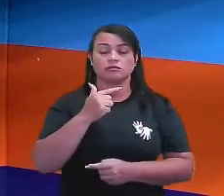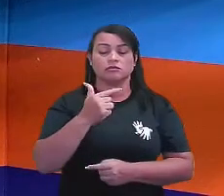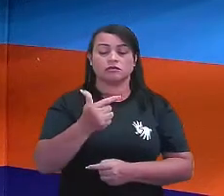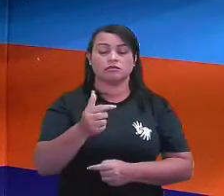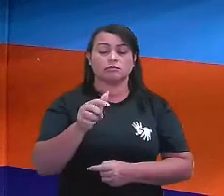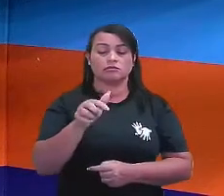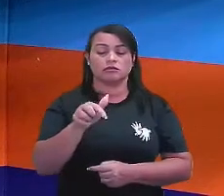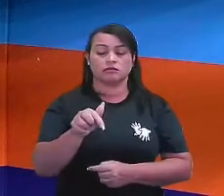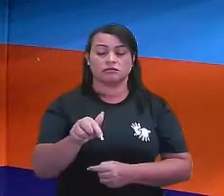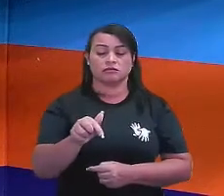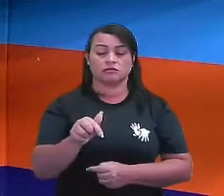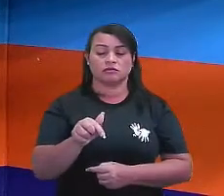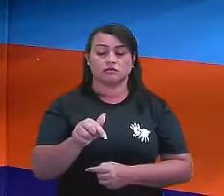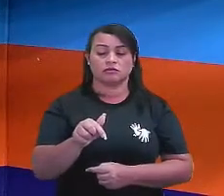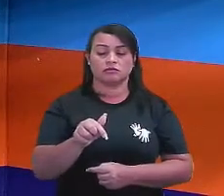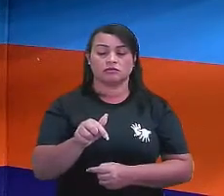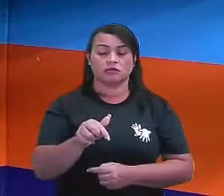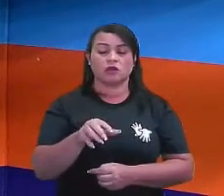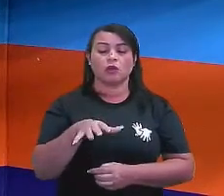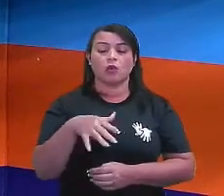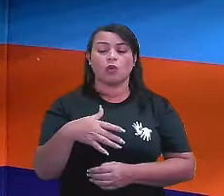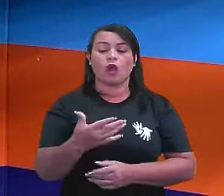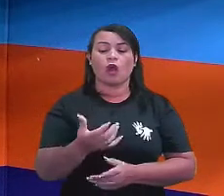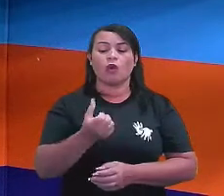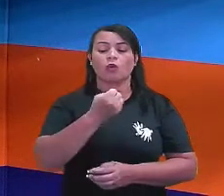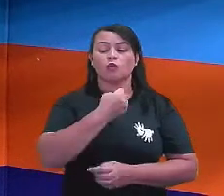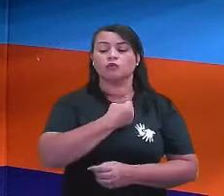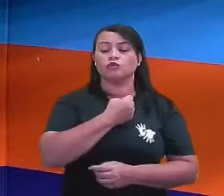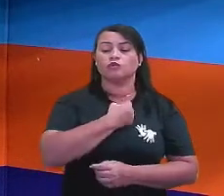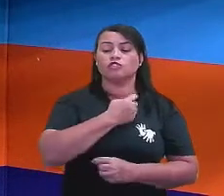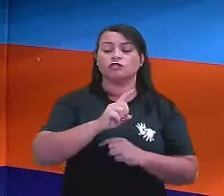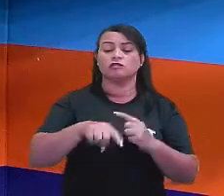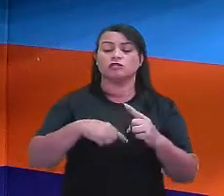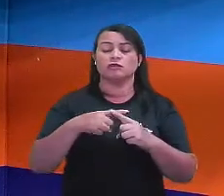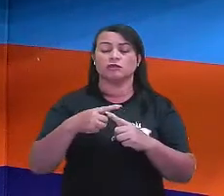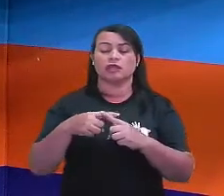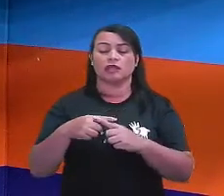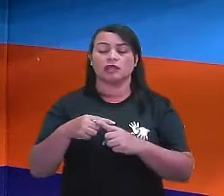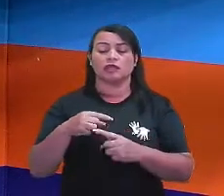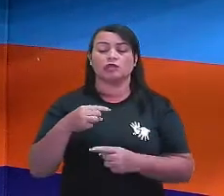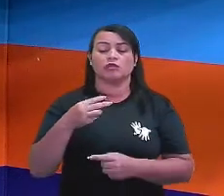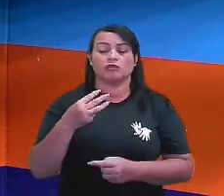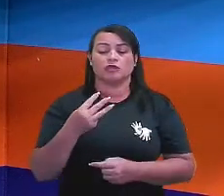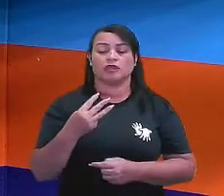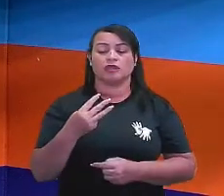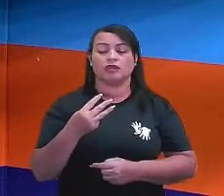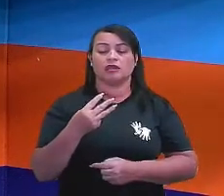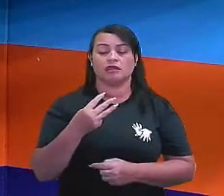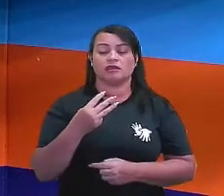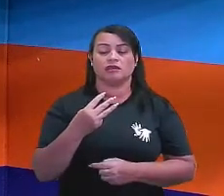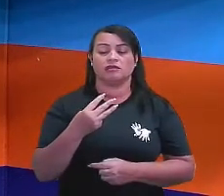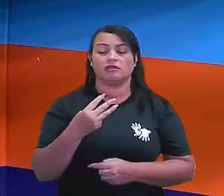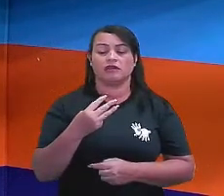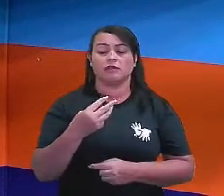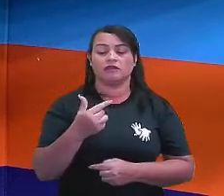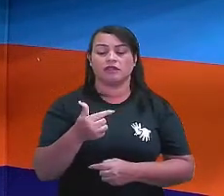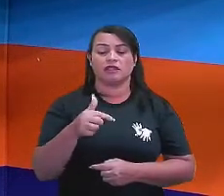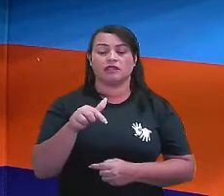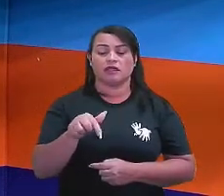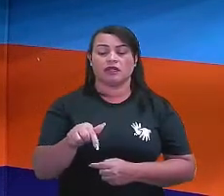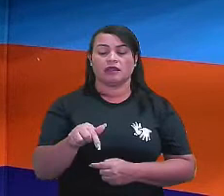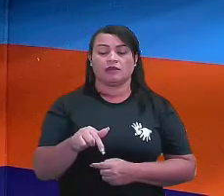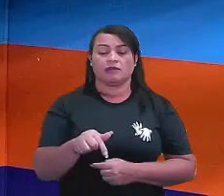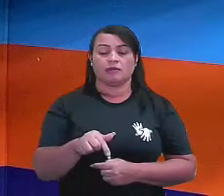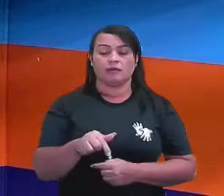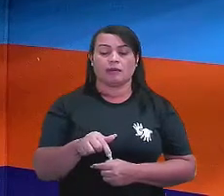E qual é o número que multiplicado por 3 que vai dar 27? Já achei logo aqui, ó. 3 vezes 9,